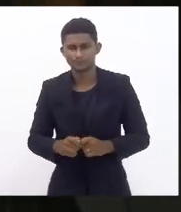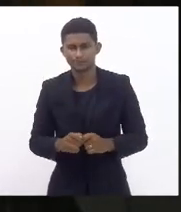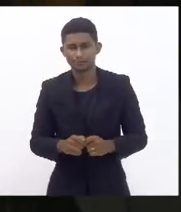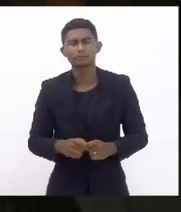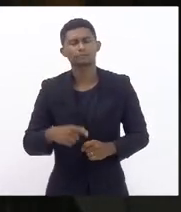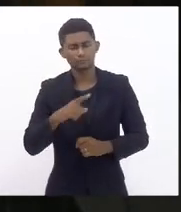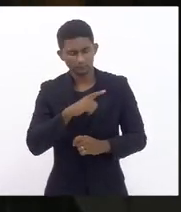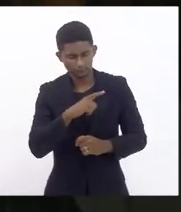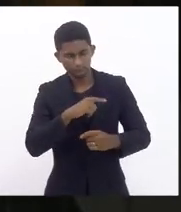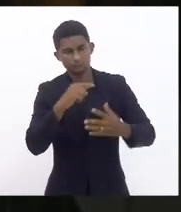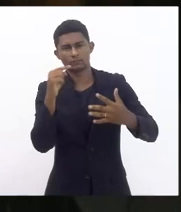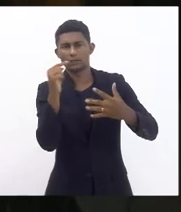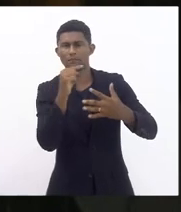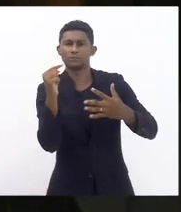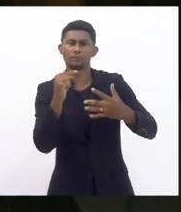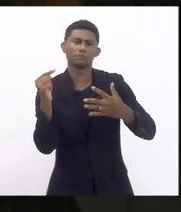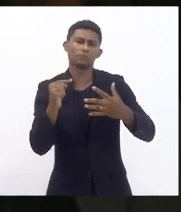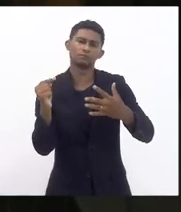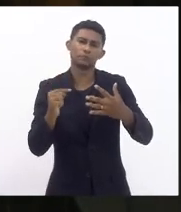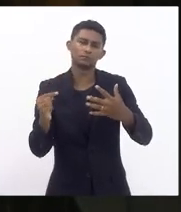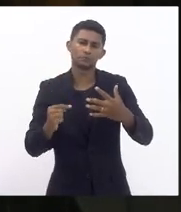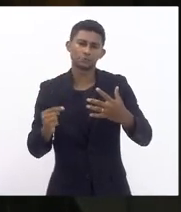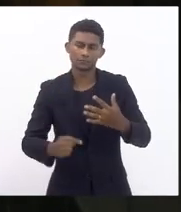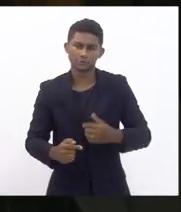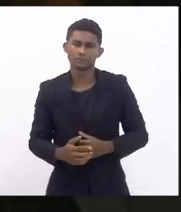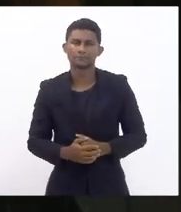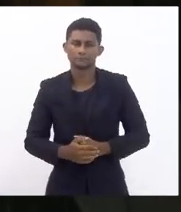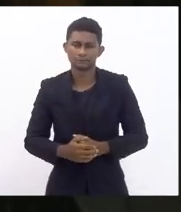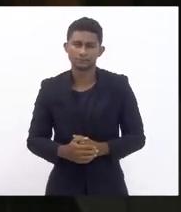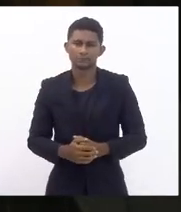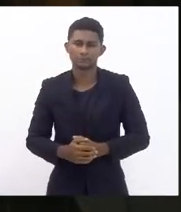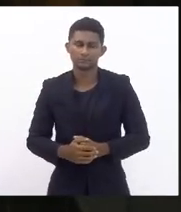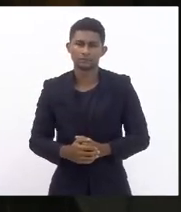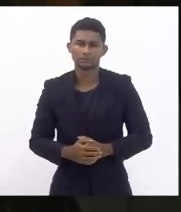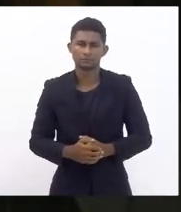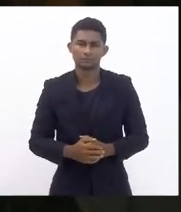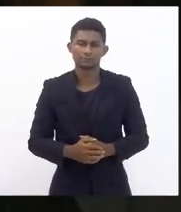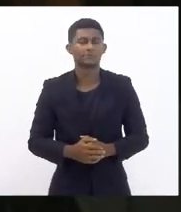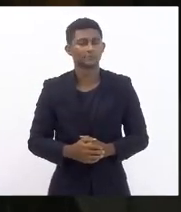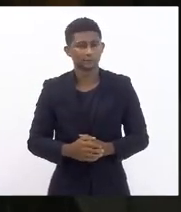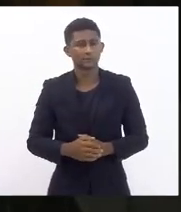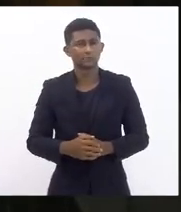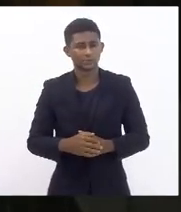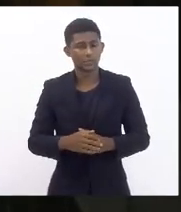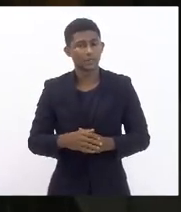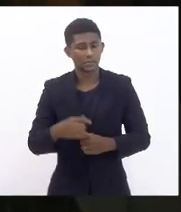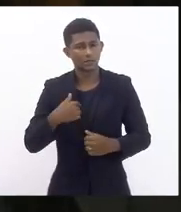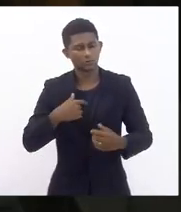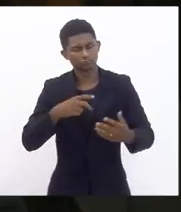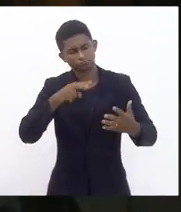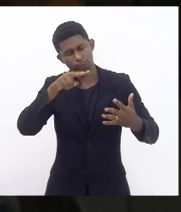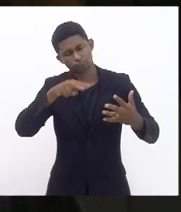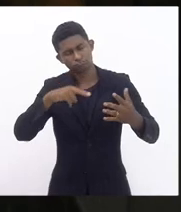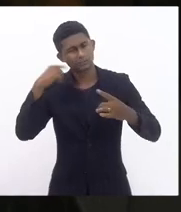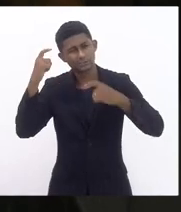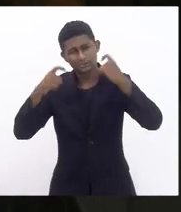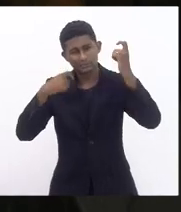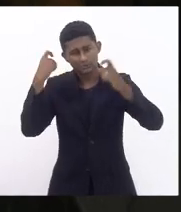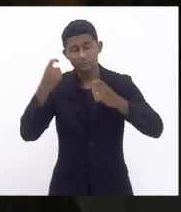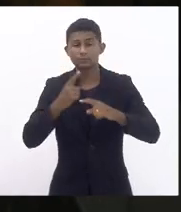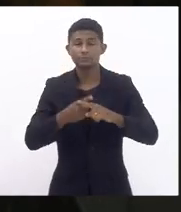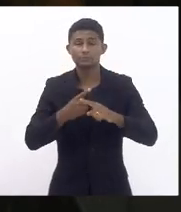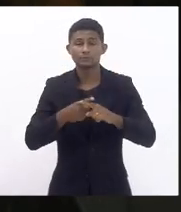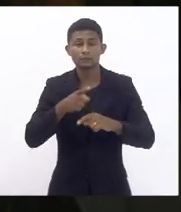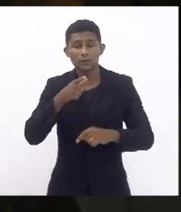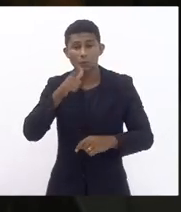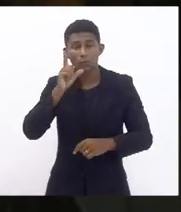indicadores que são realmente muito preocupantes. E ontem tivemos aqui um projeto que